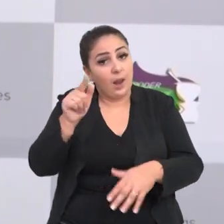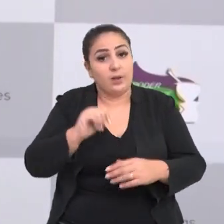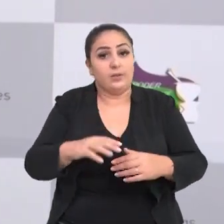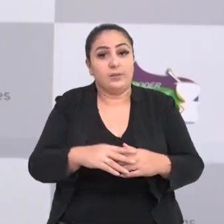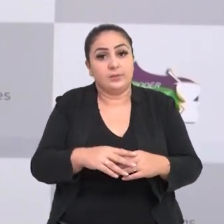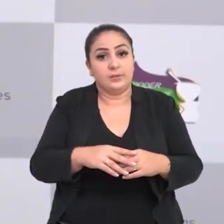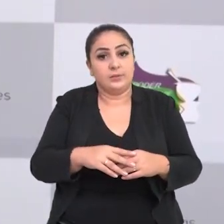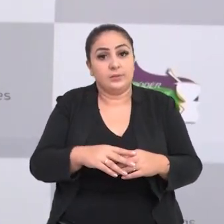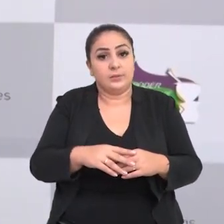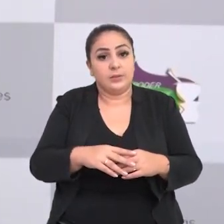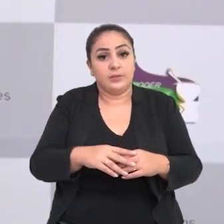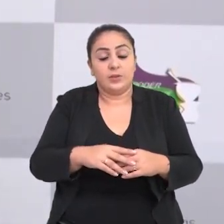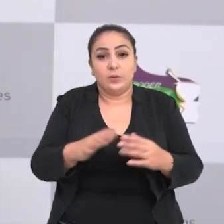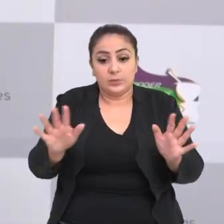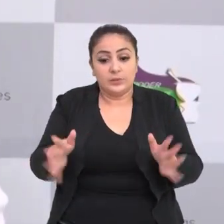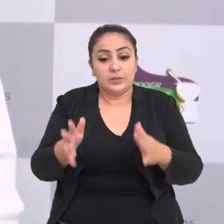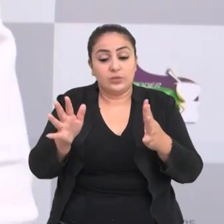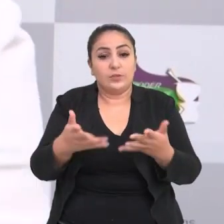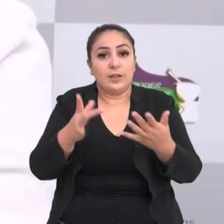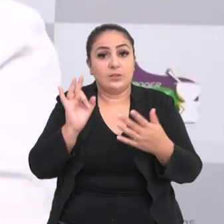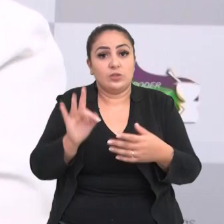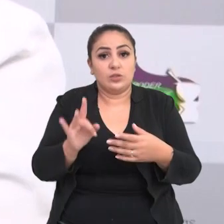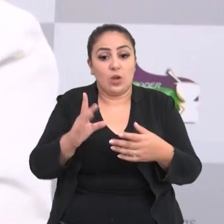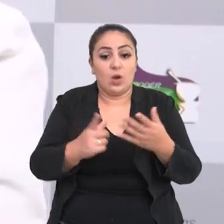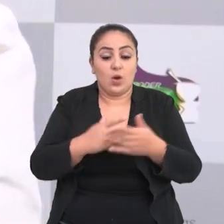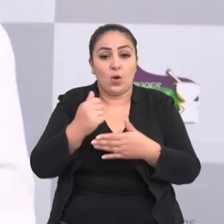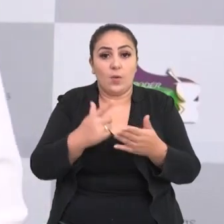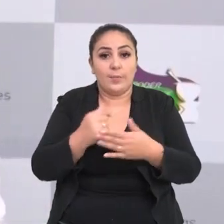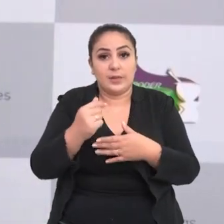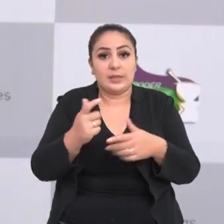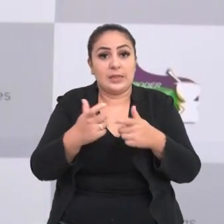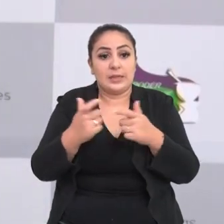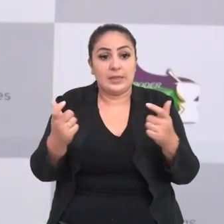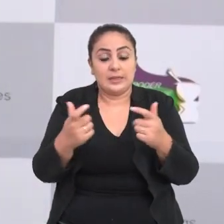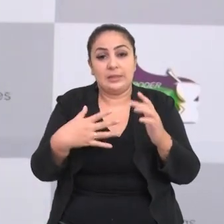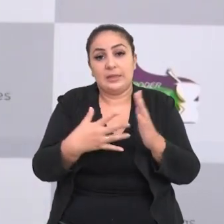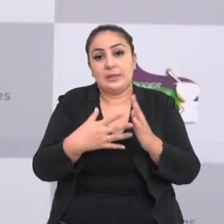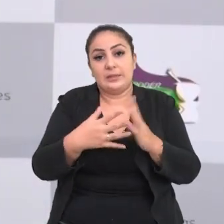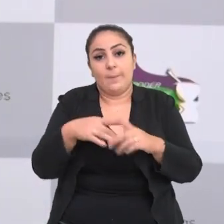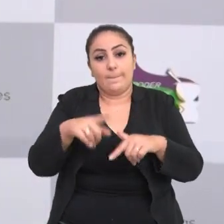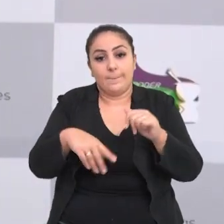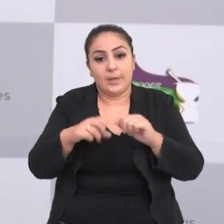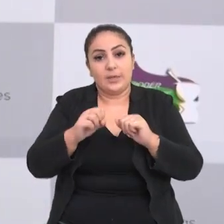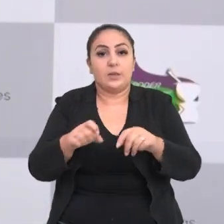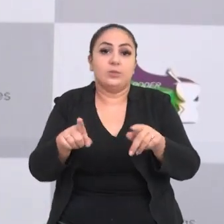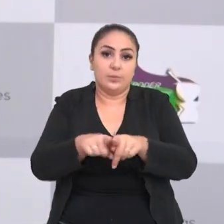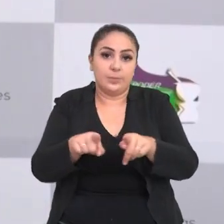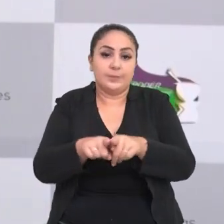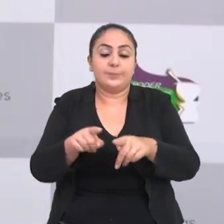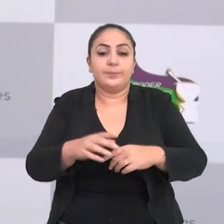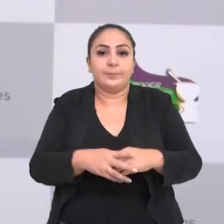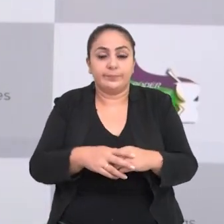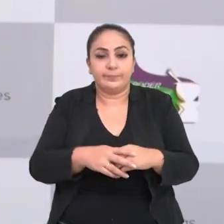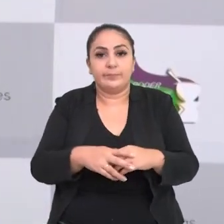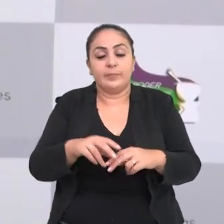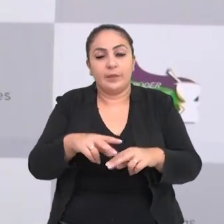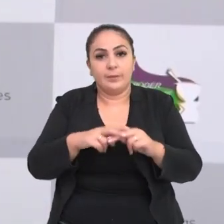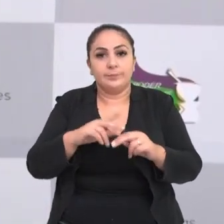lá. Não vamos incentivar apenas as compras nas grandes redes de supermercado também.